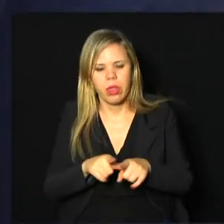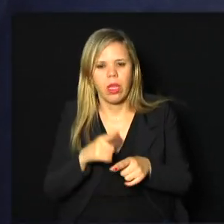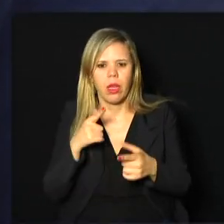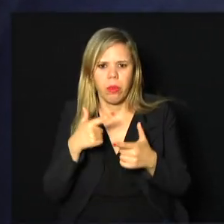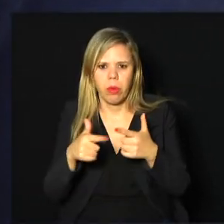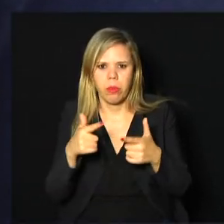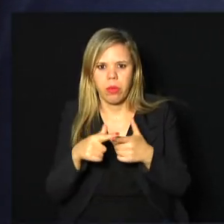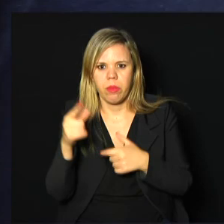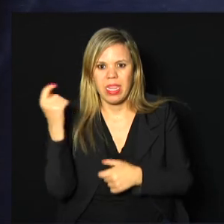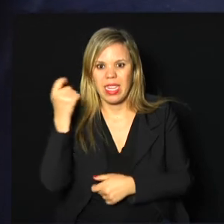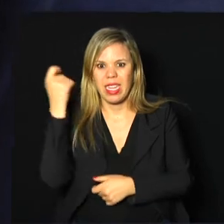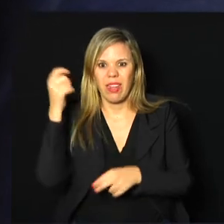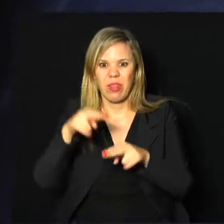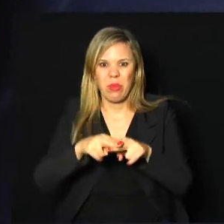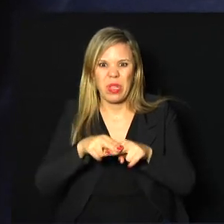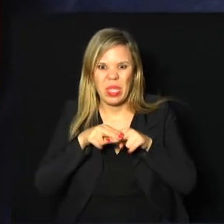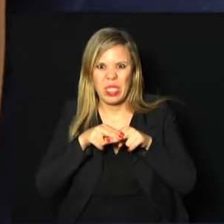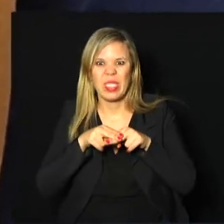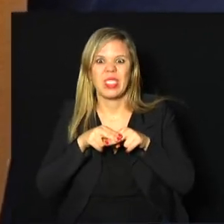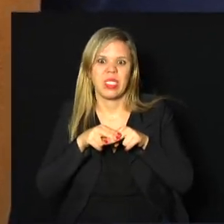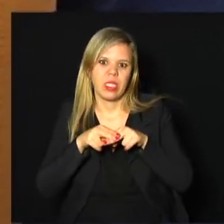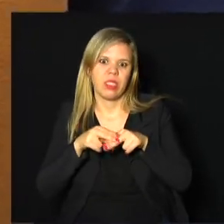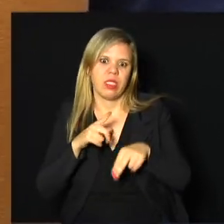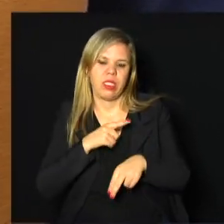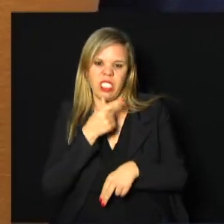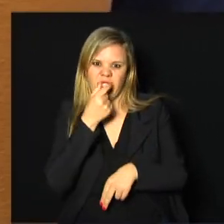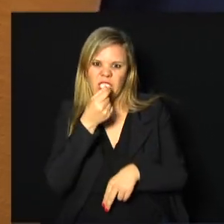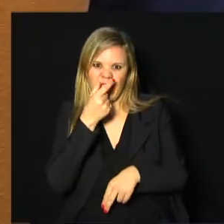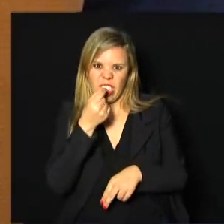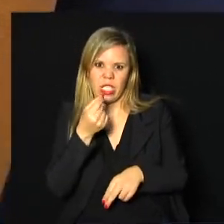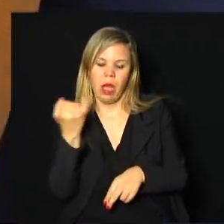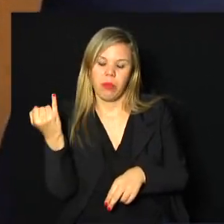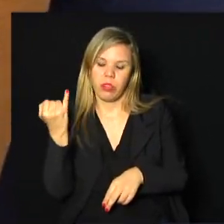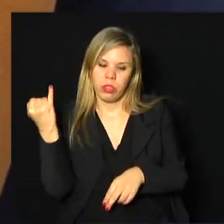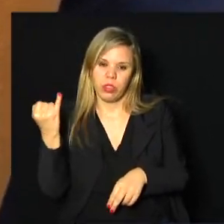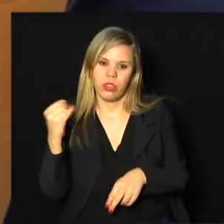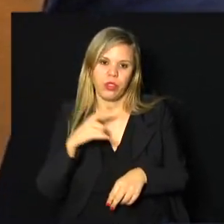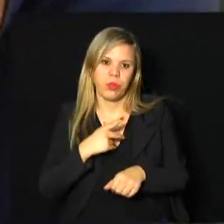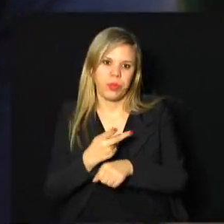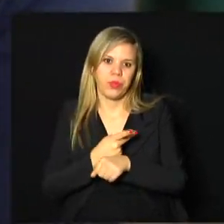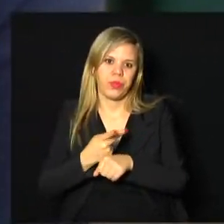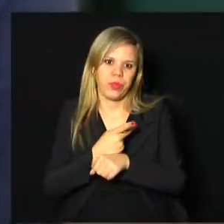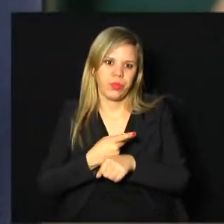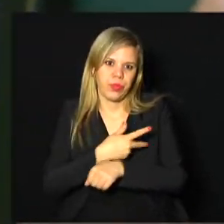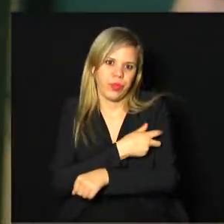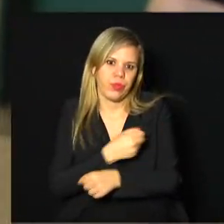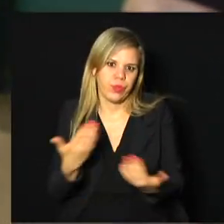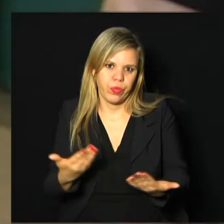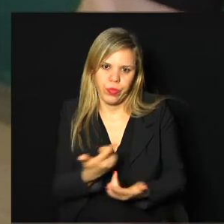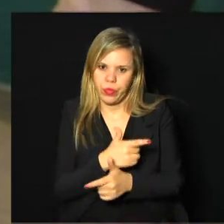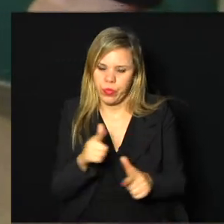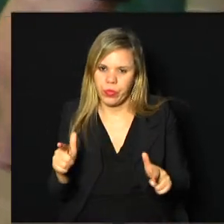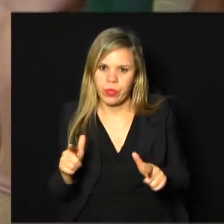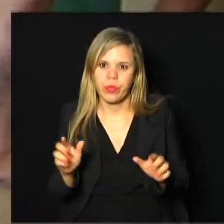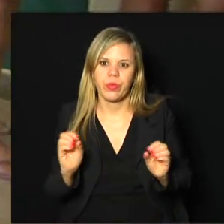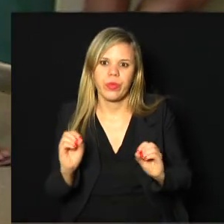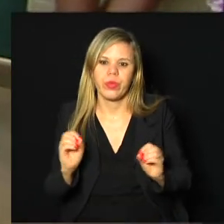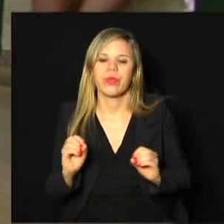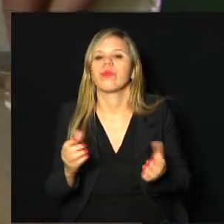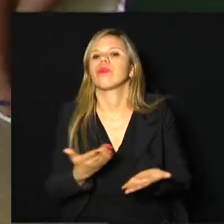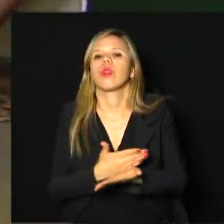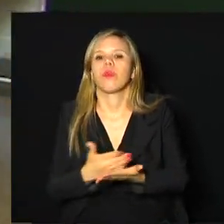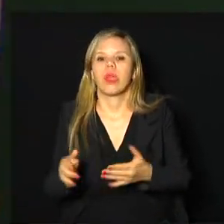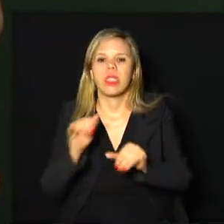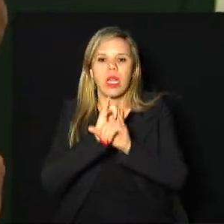ter complicações graves pela a hora que tem gripe. Então, é importante que procurem, a vacina agora não tem mais...